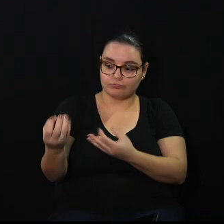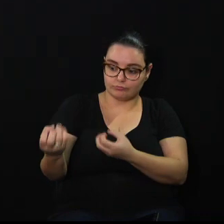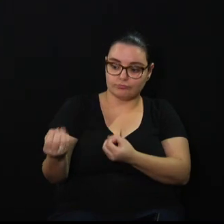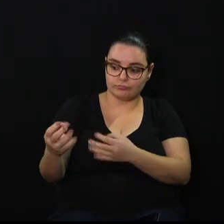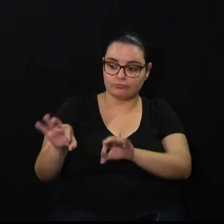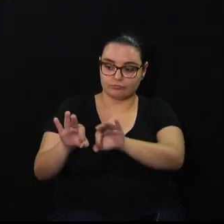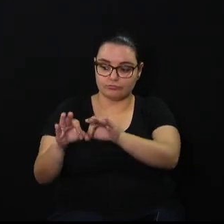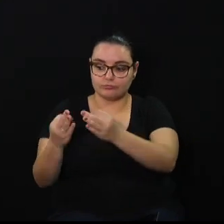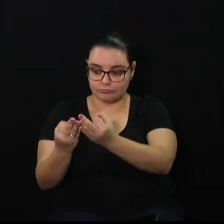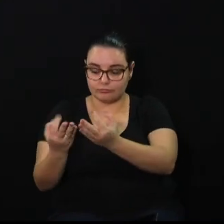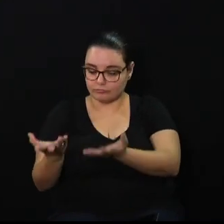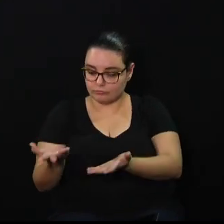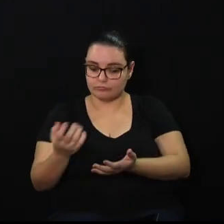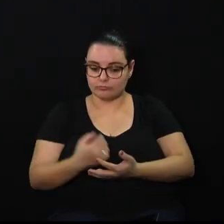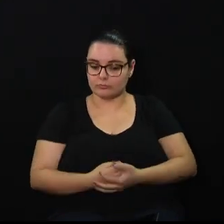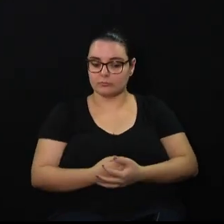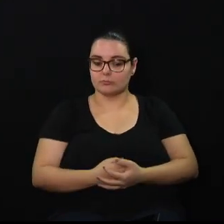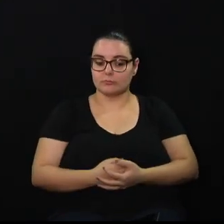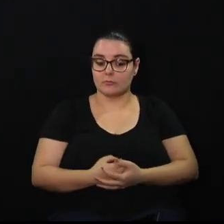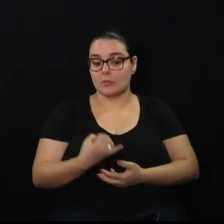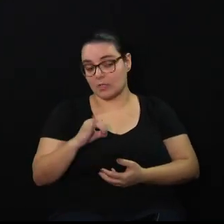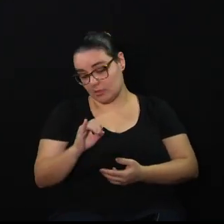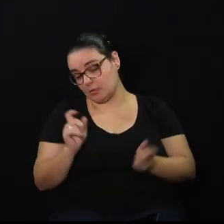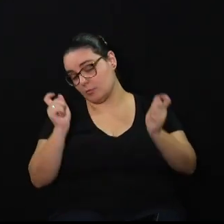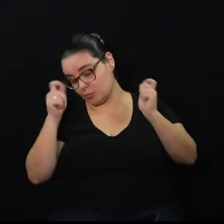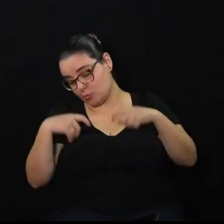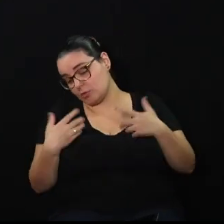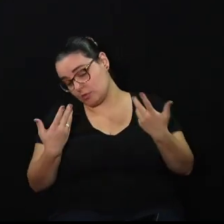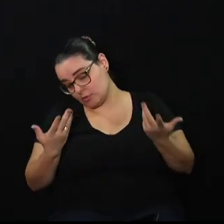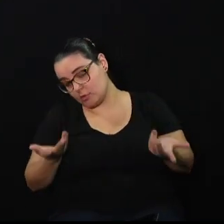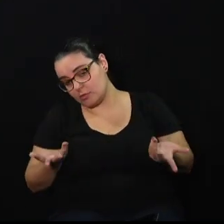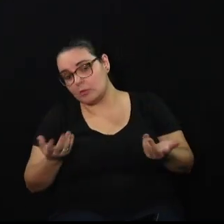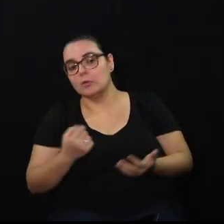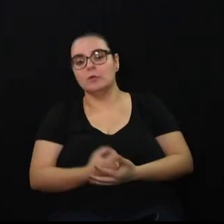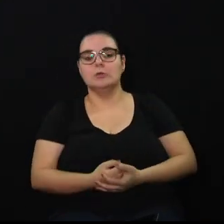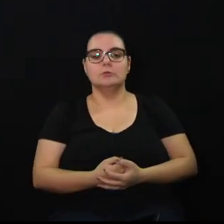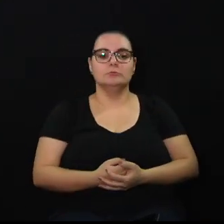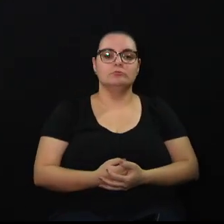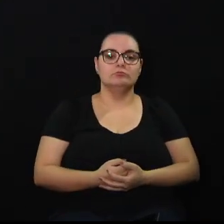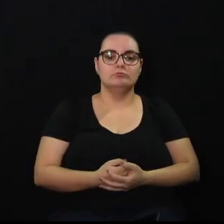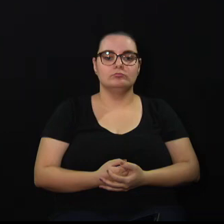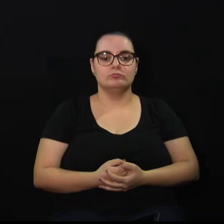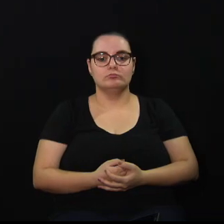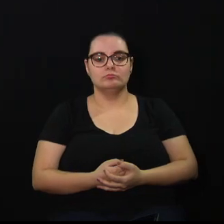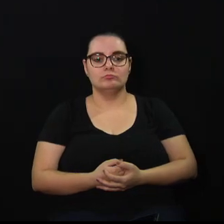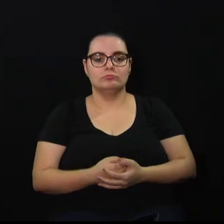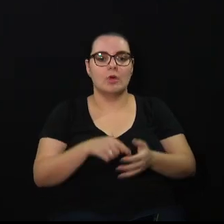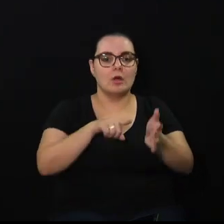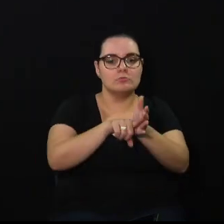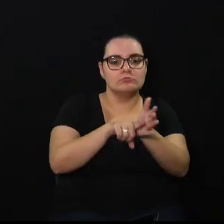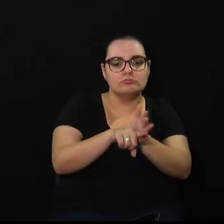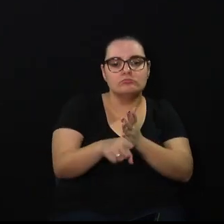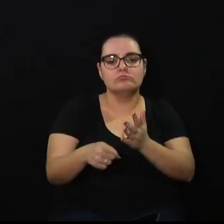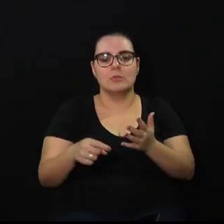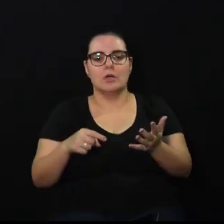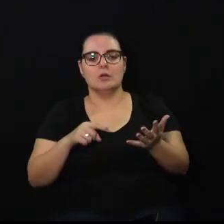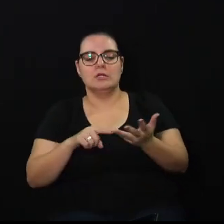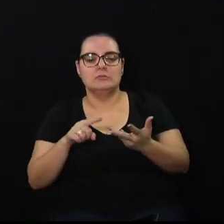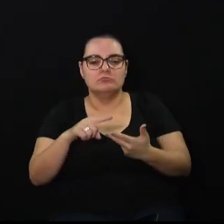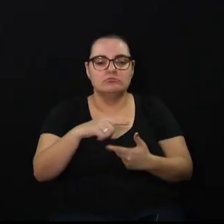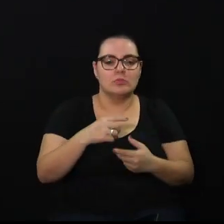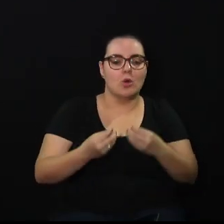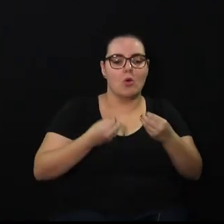pais os responsáveis e se possível e se necessário com aplicação de escalas questionários e protocolos de observação do comportamento